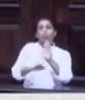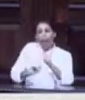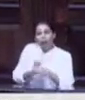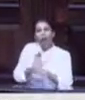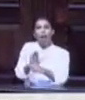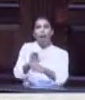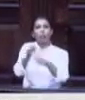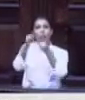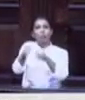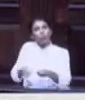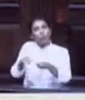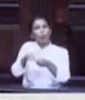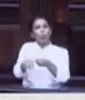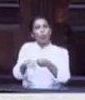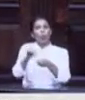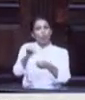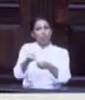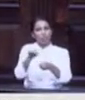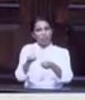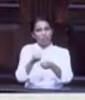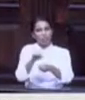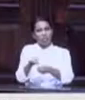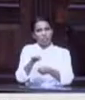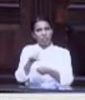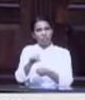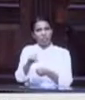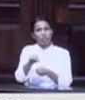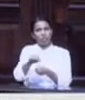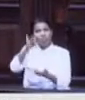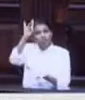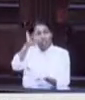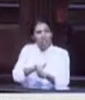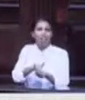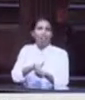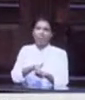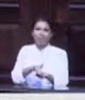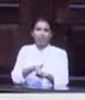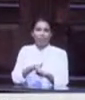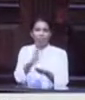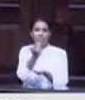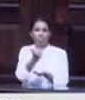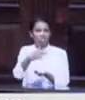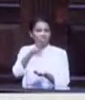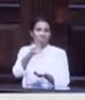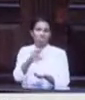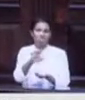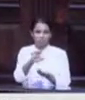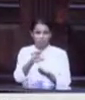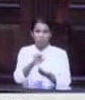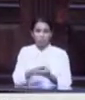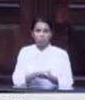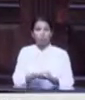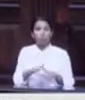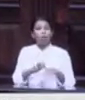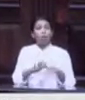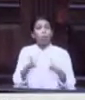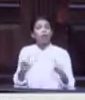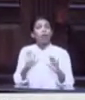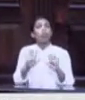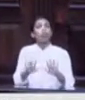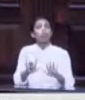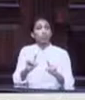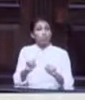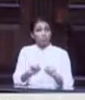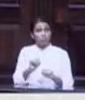e enquadrem esses poderes dentro do que é a realidade do Estado do Rio de Janeiro. Agora, evidentemente, que